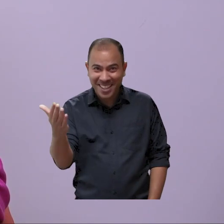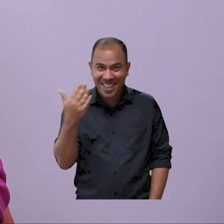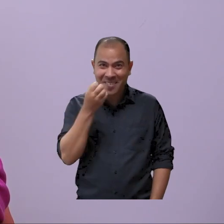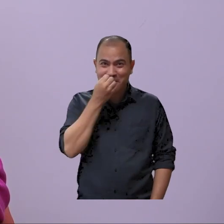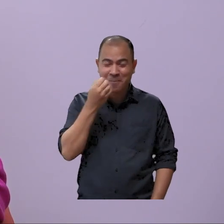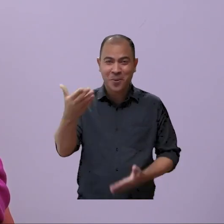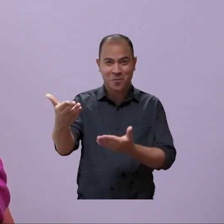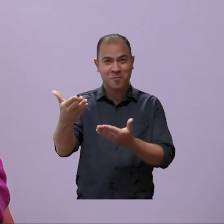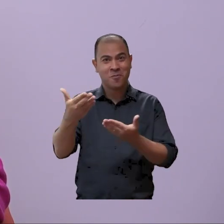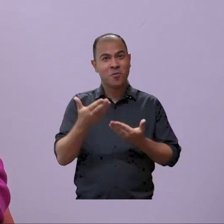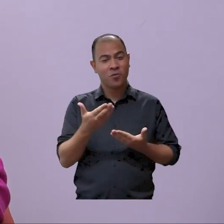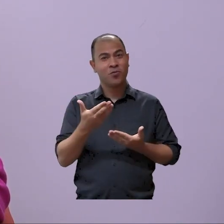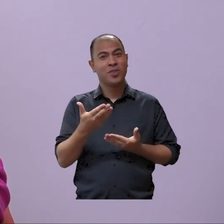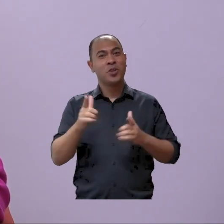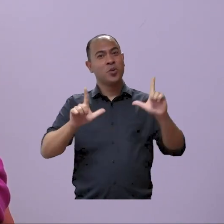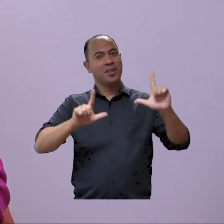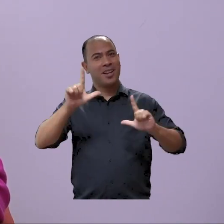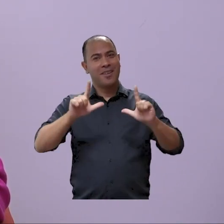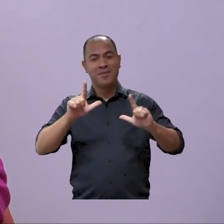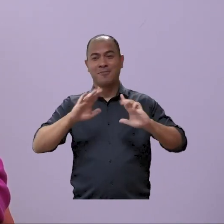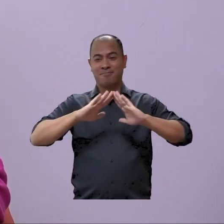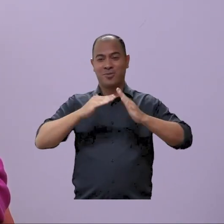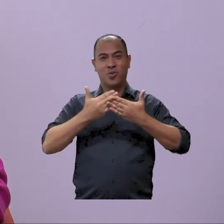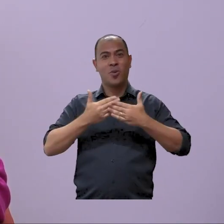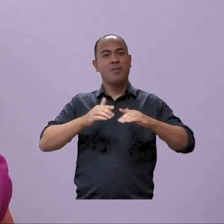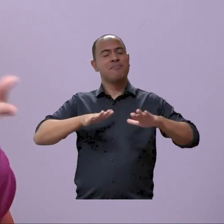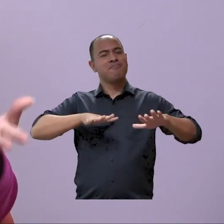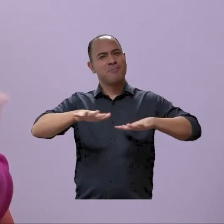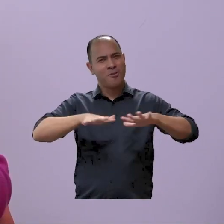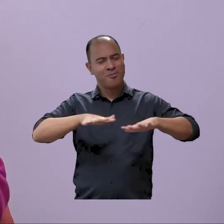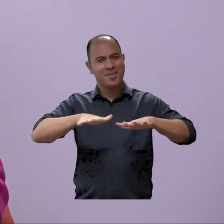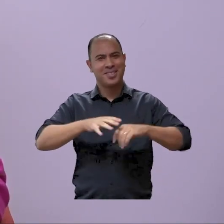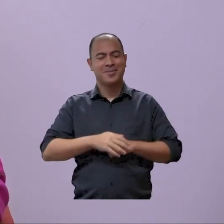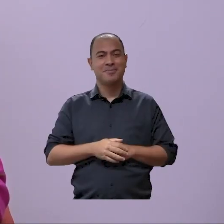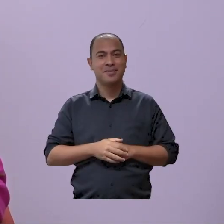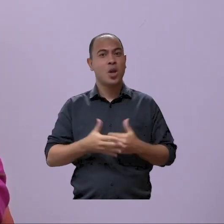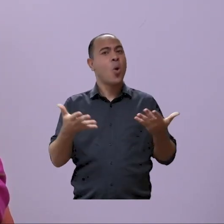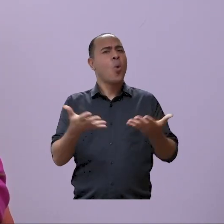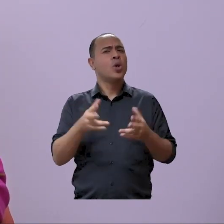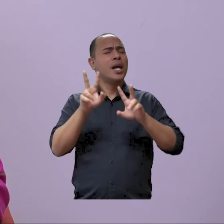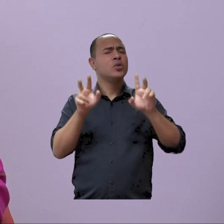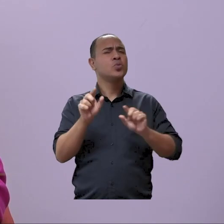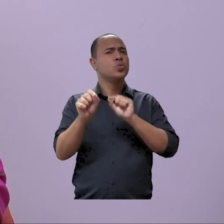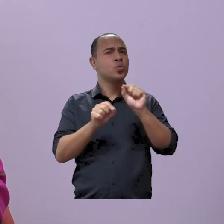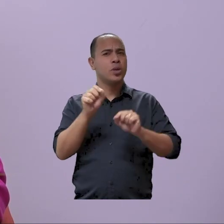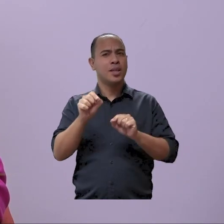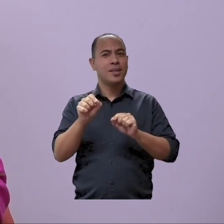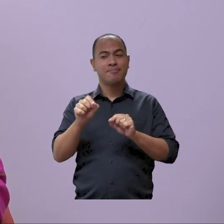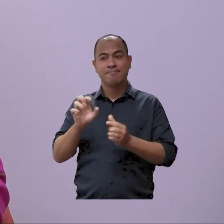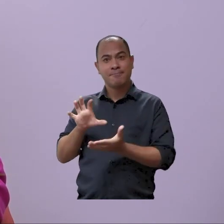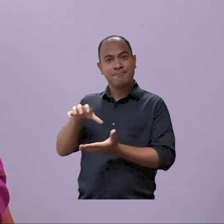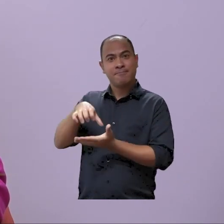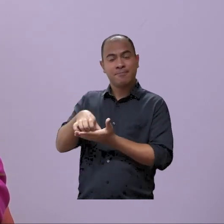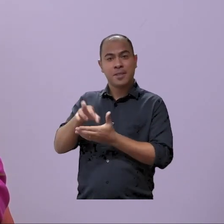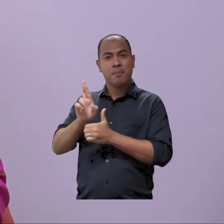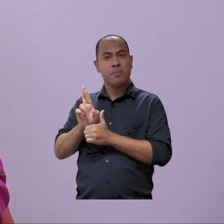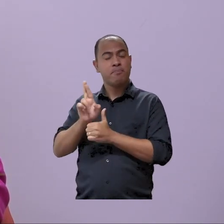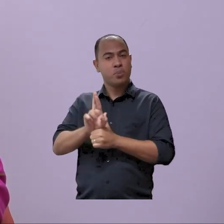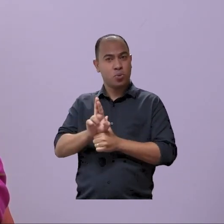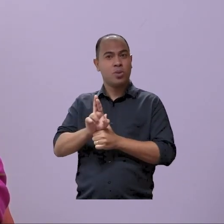Pode chegar, seja bem-vindo a mais um Escola em Movimento. E hoje o destaque vai para a Procuradoria, uma